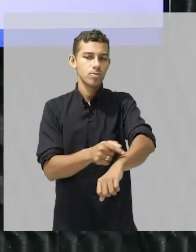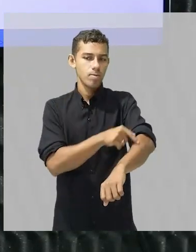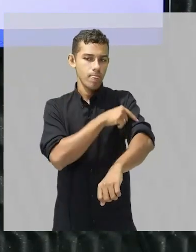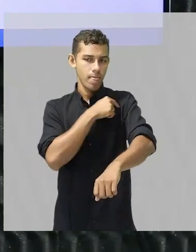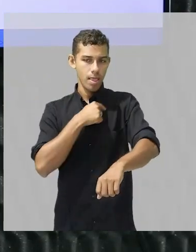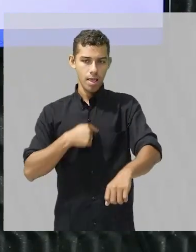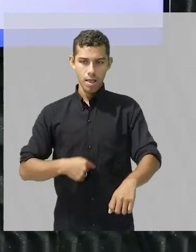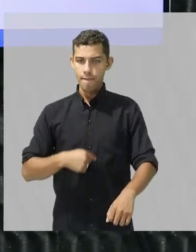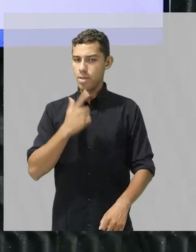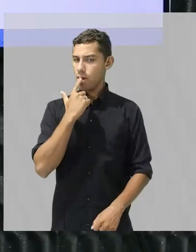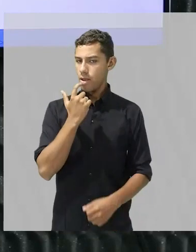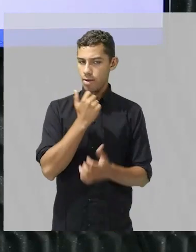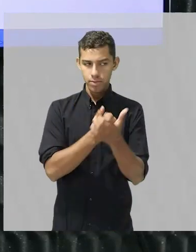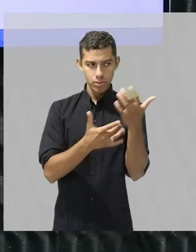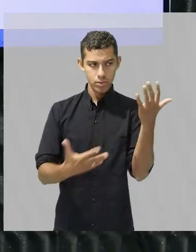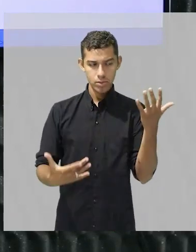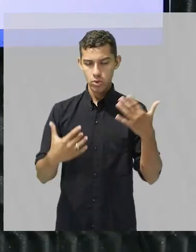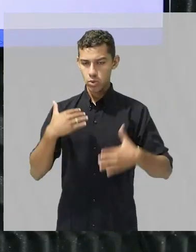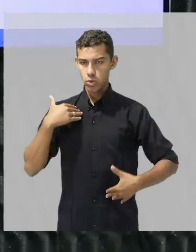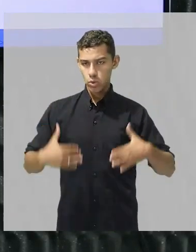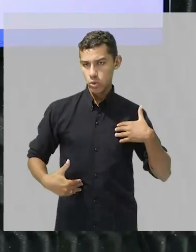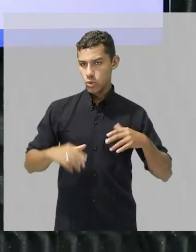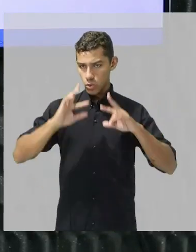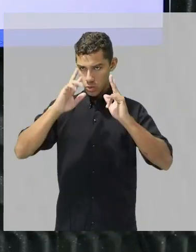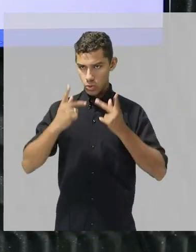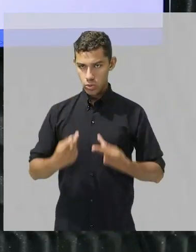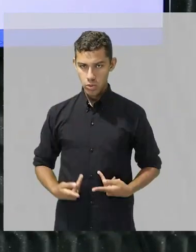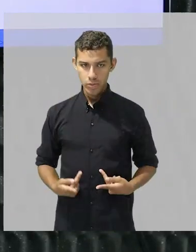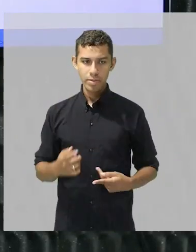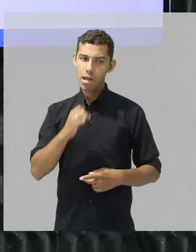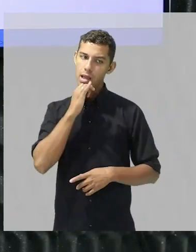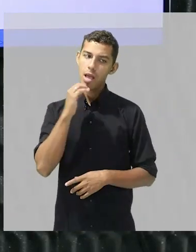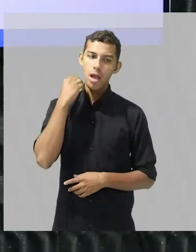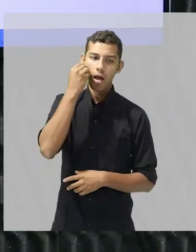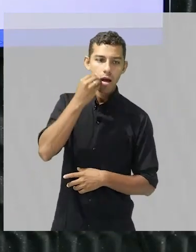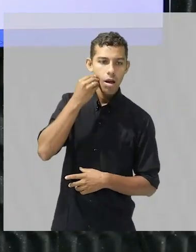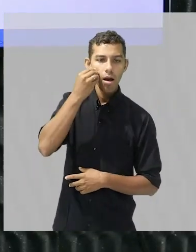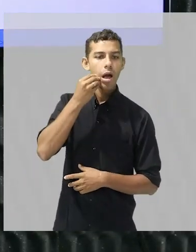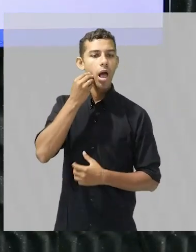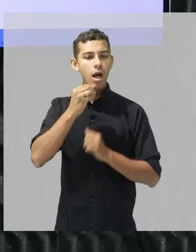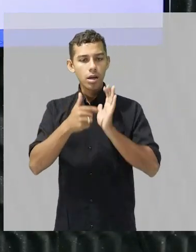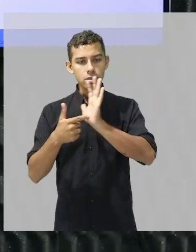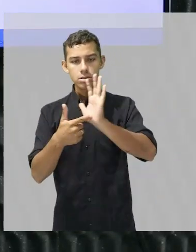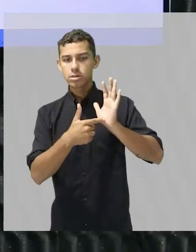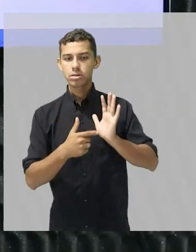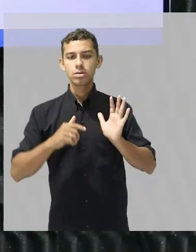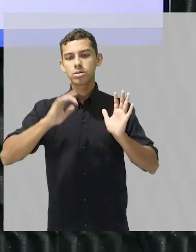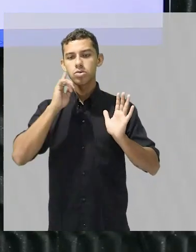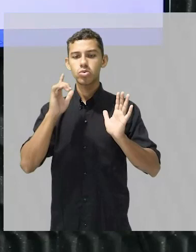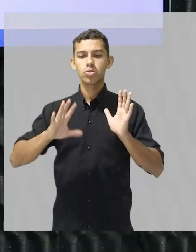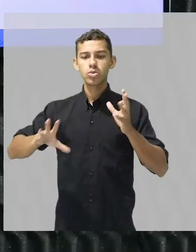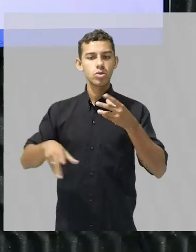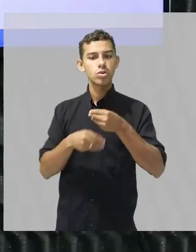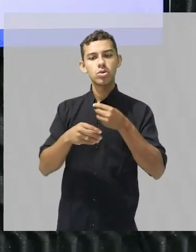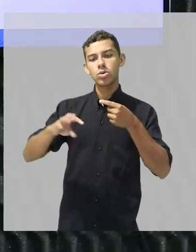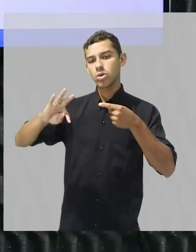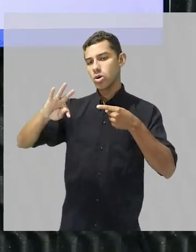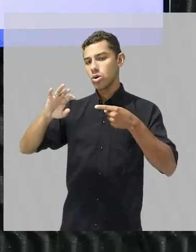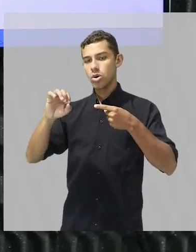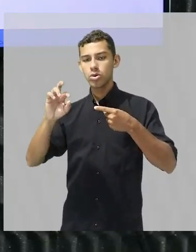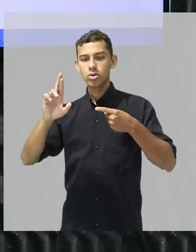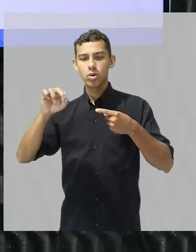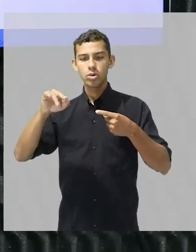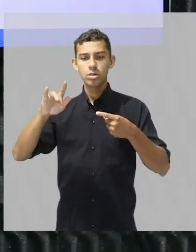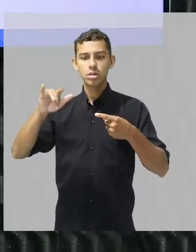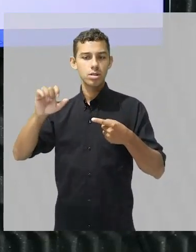no corpo humano. No experimento ilustrado, Harvey, após aplicar um torniquete A